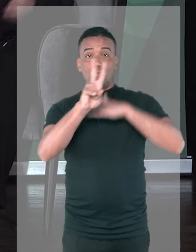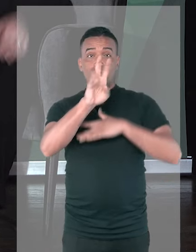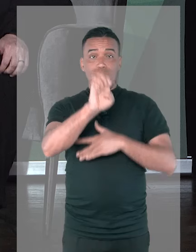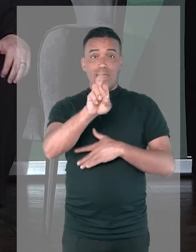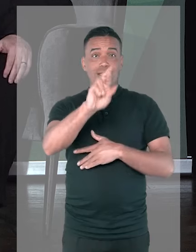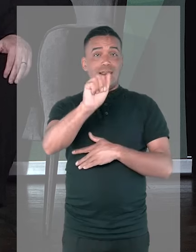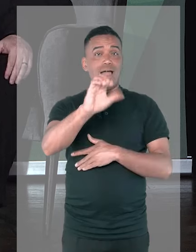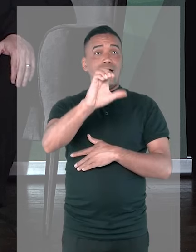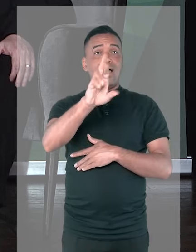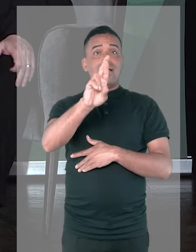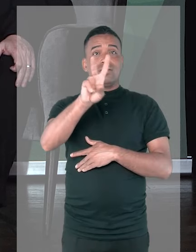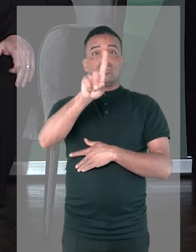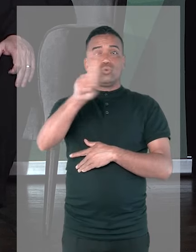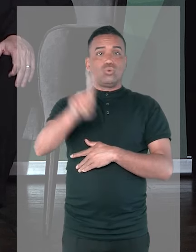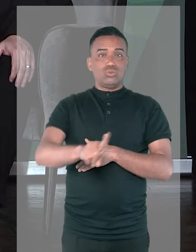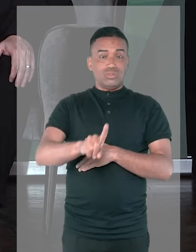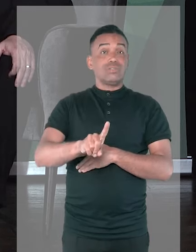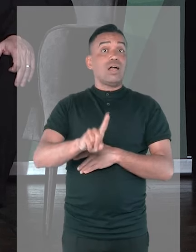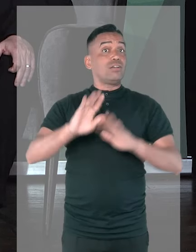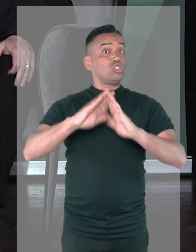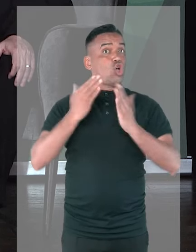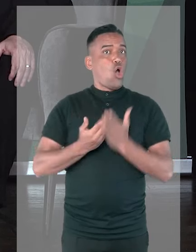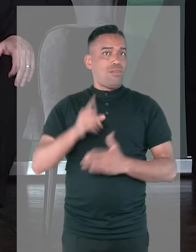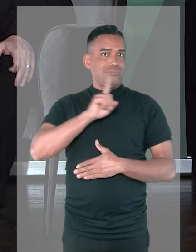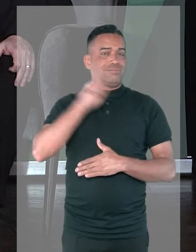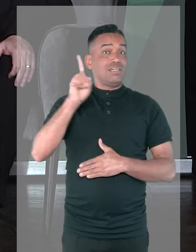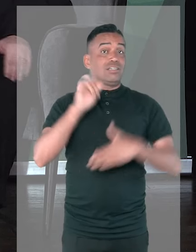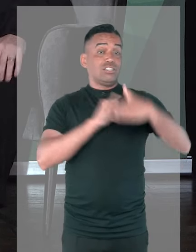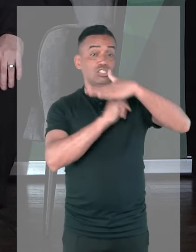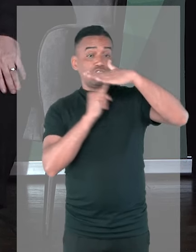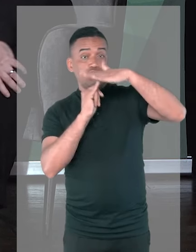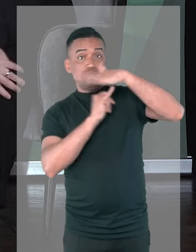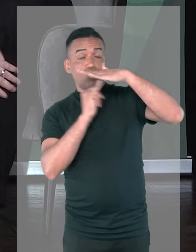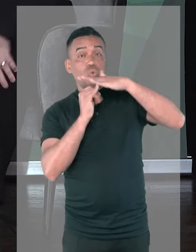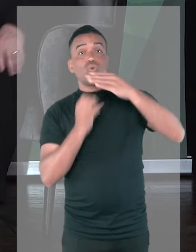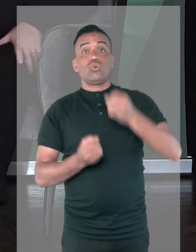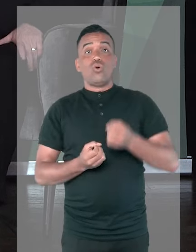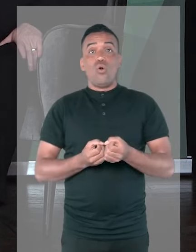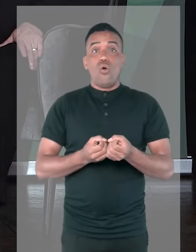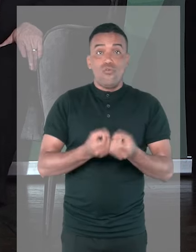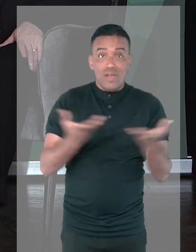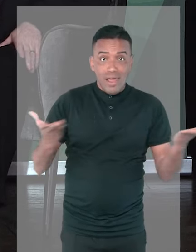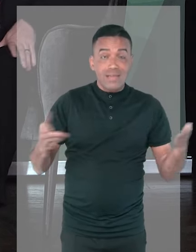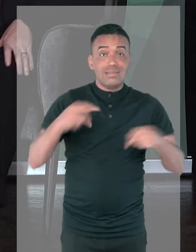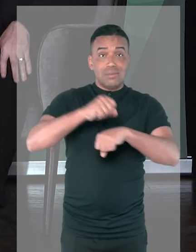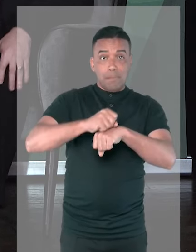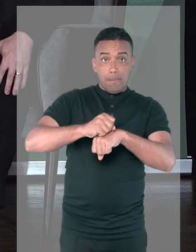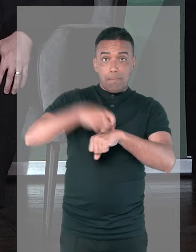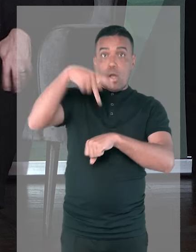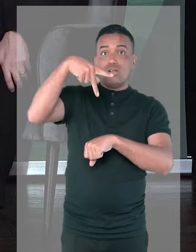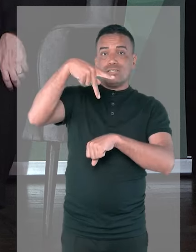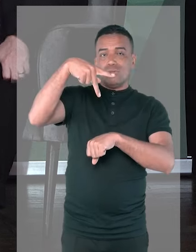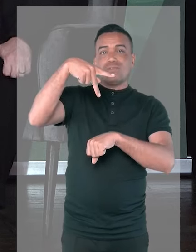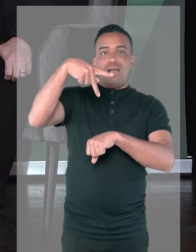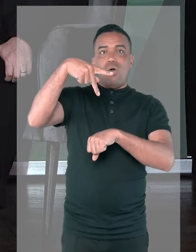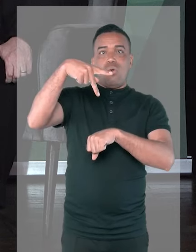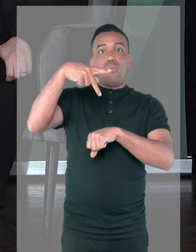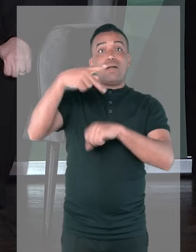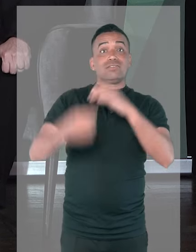ao Colégio Veracruz, em São Paulo, e é um instituto que oferece cursos de pós-graduação. Nesse caso, é uma pós-graduação em formação